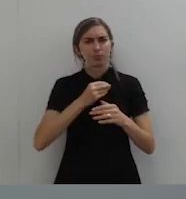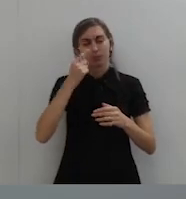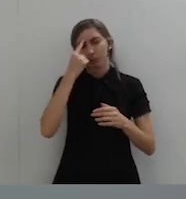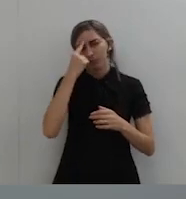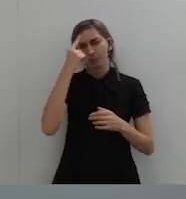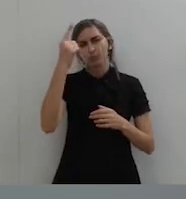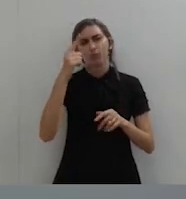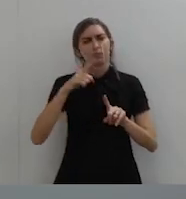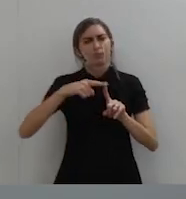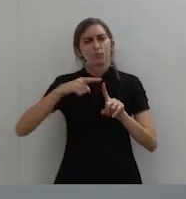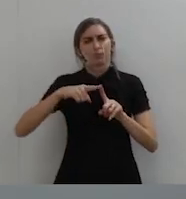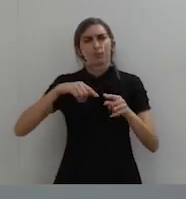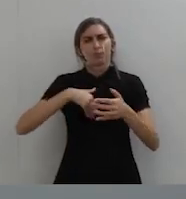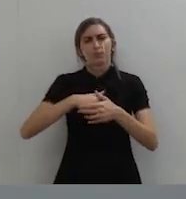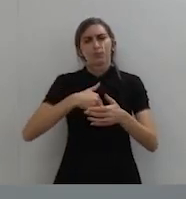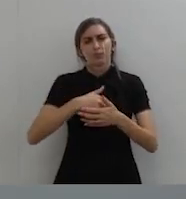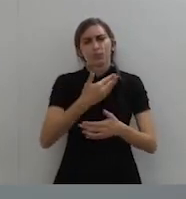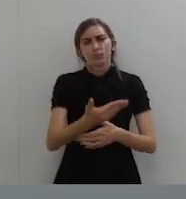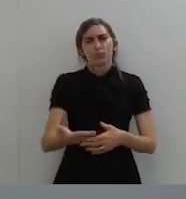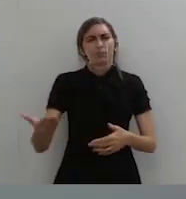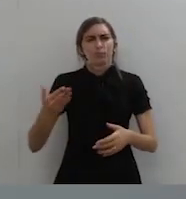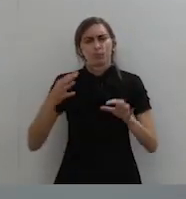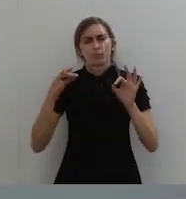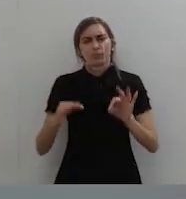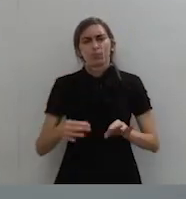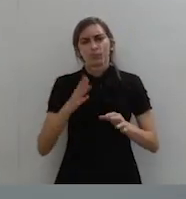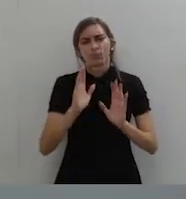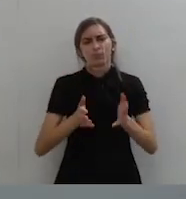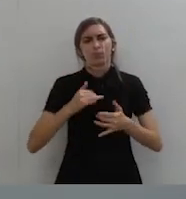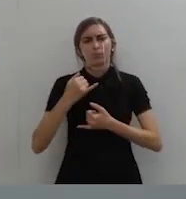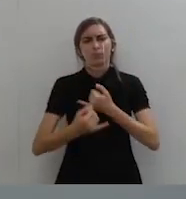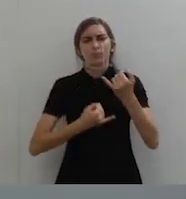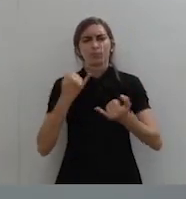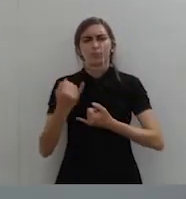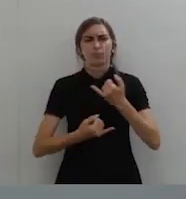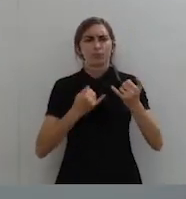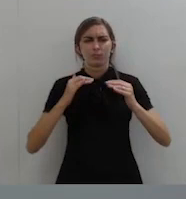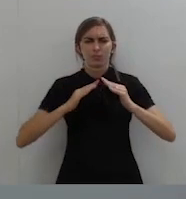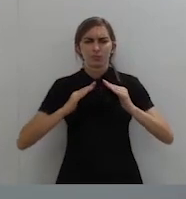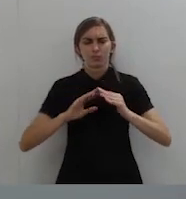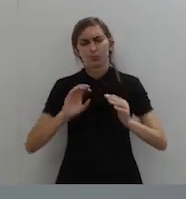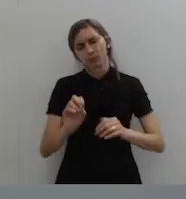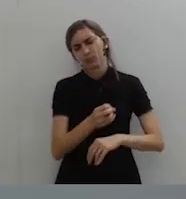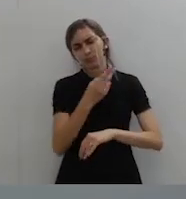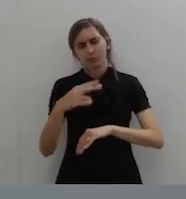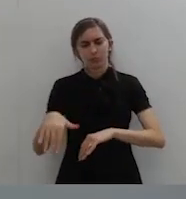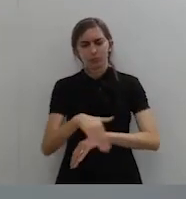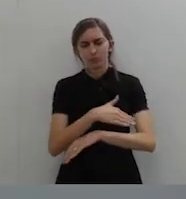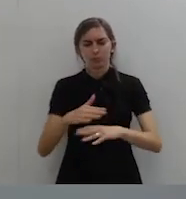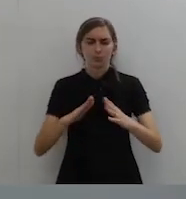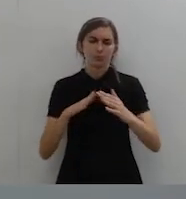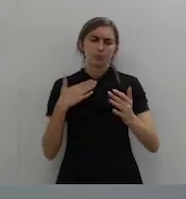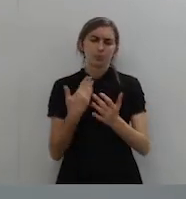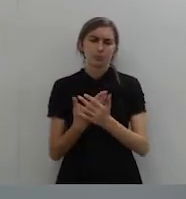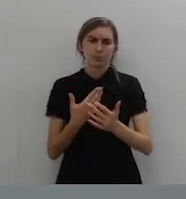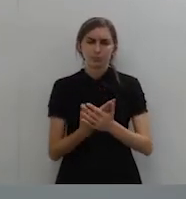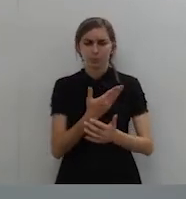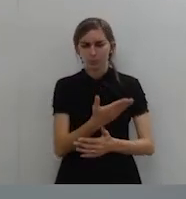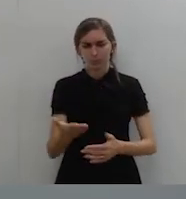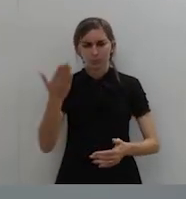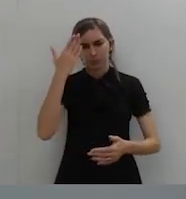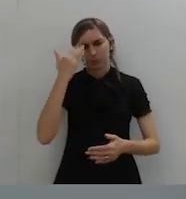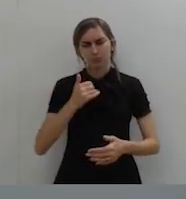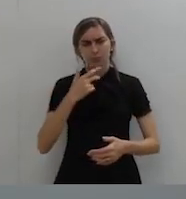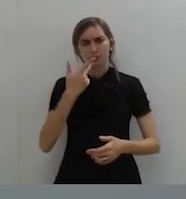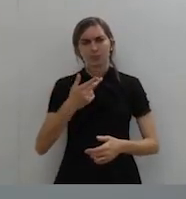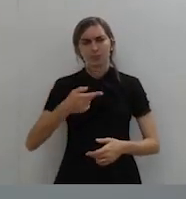adivinhar que tipo de jogo é esse, mas eu tenho certeza que vocês já brincaram em casa, na rua ou até mesmo na escola. Vocês saberiam